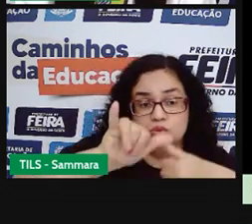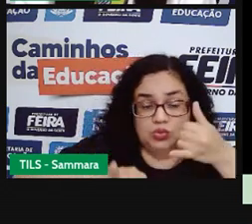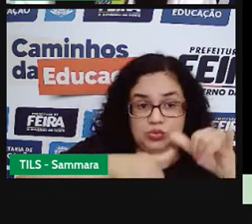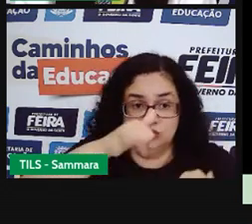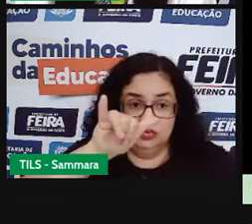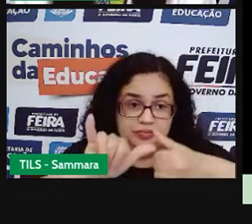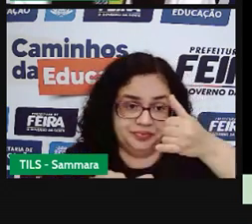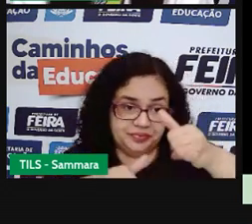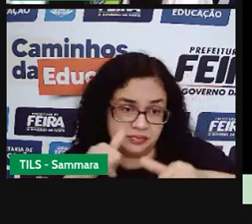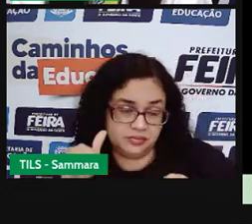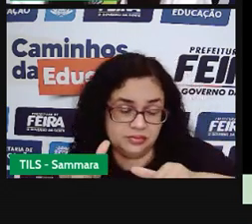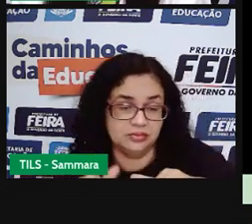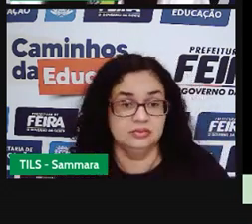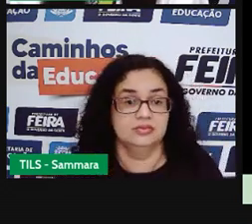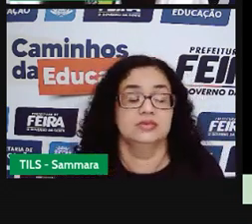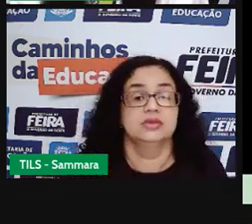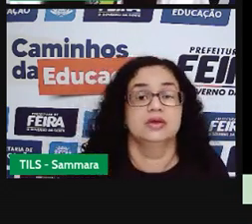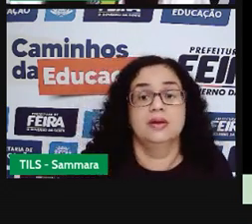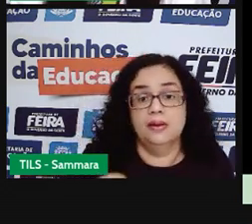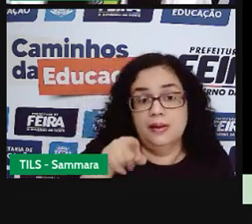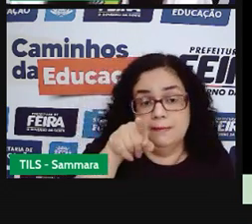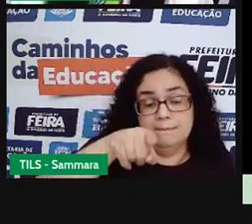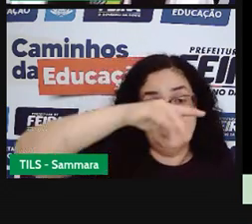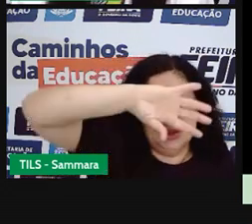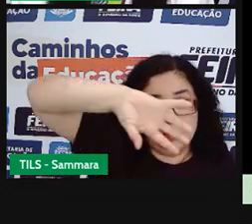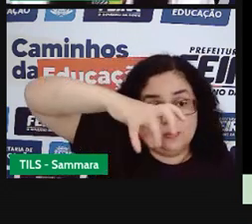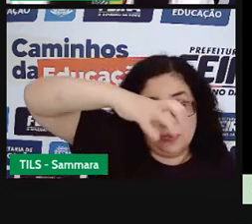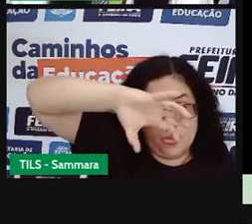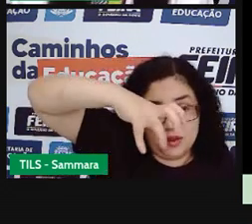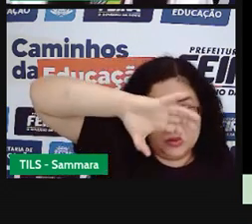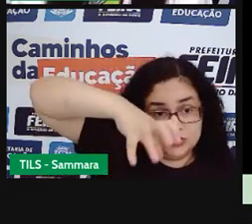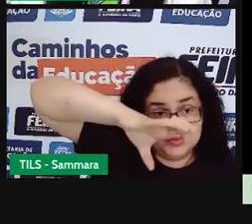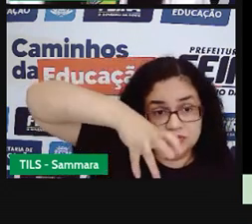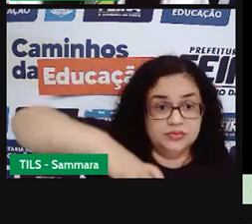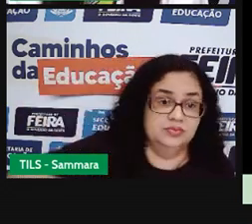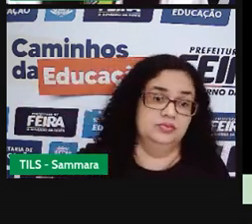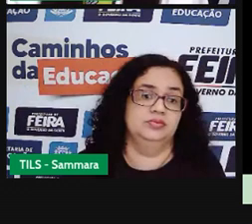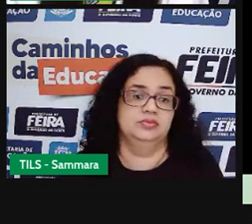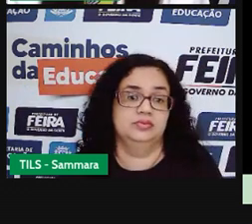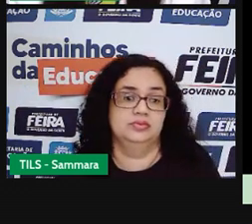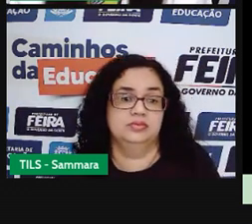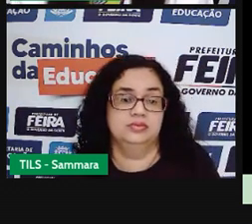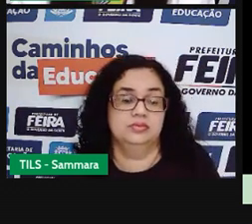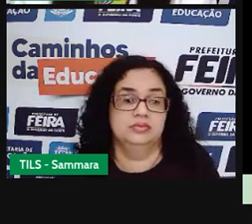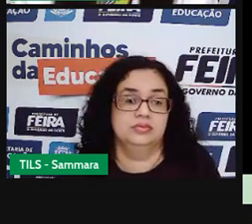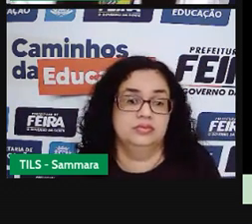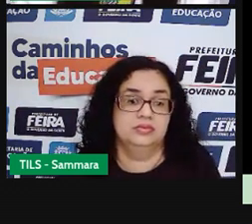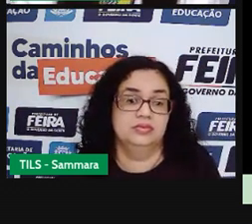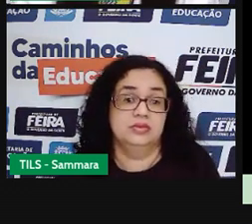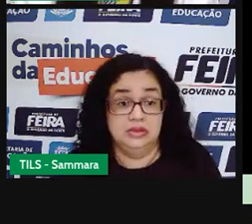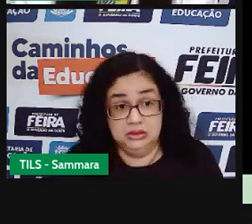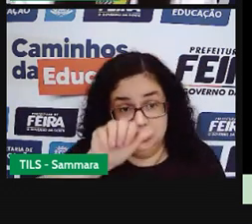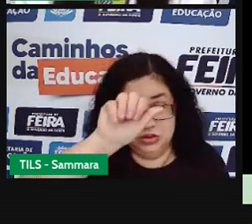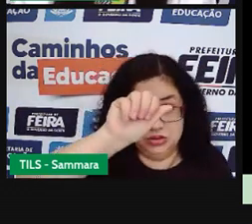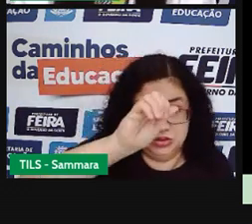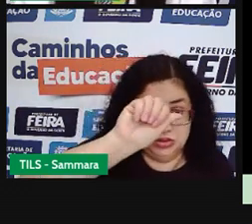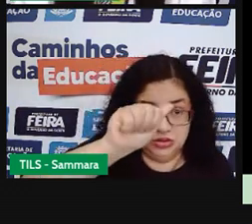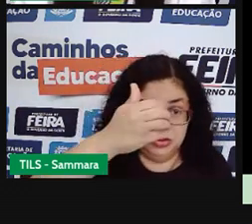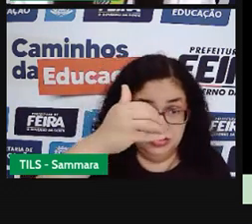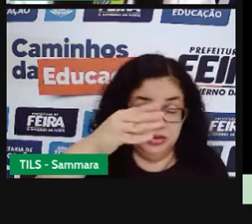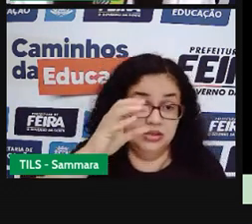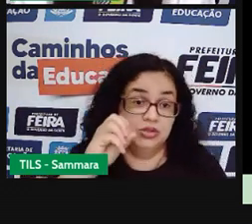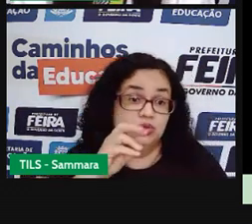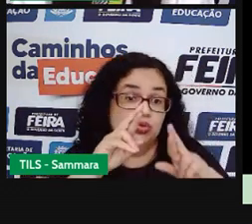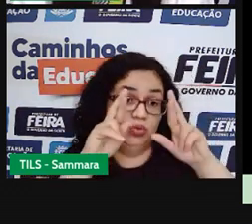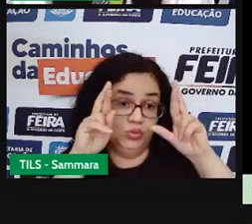produção do parafuso da torneira né Aí é produzido o aço já com a mistura dos pés e outras